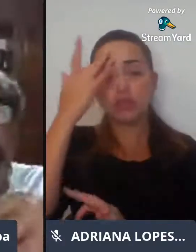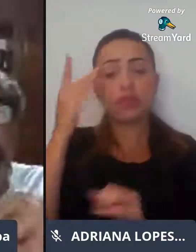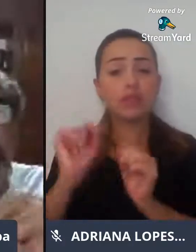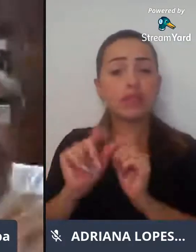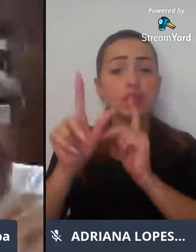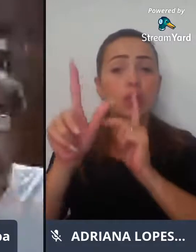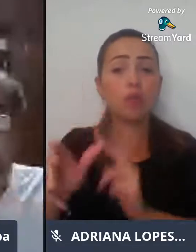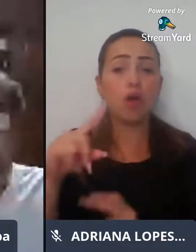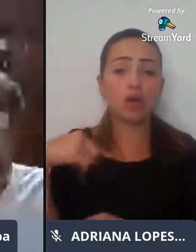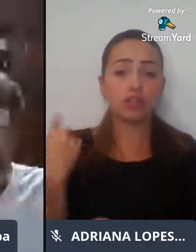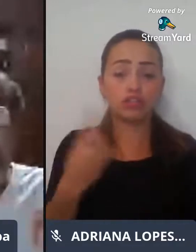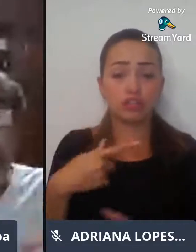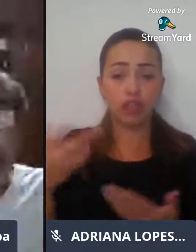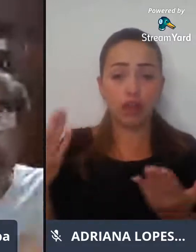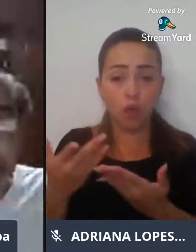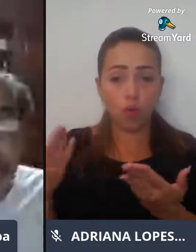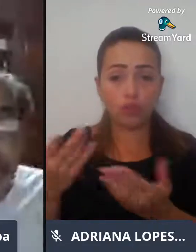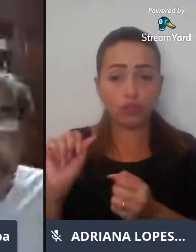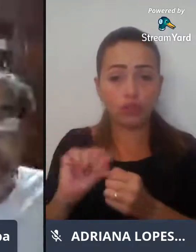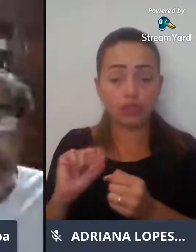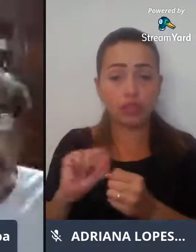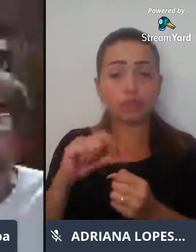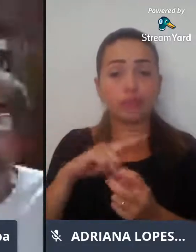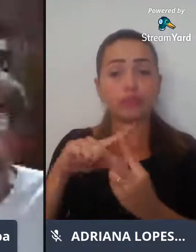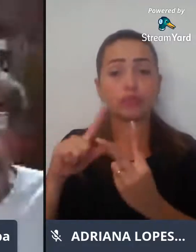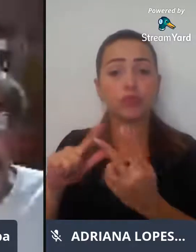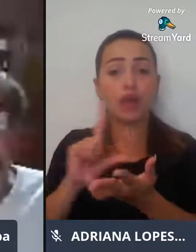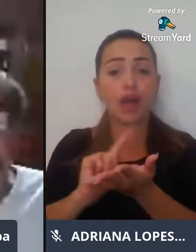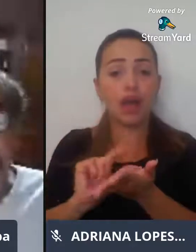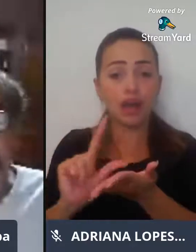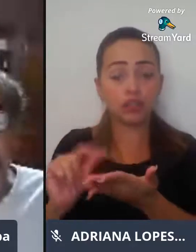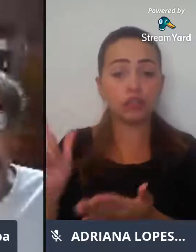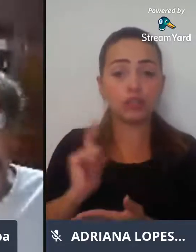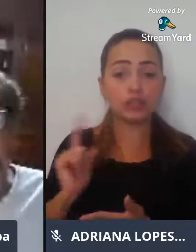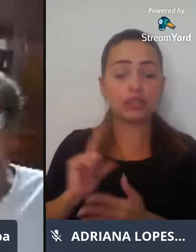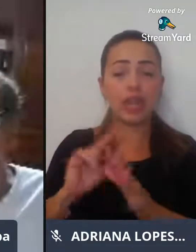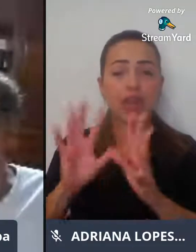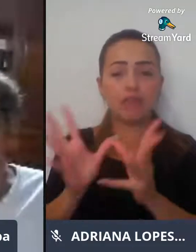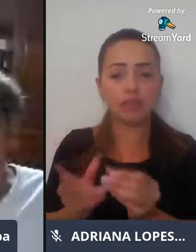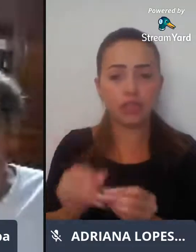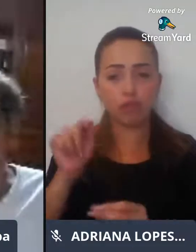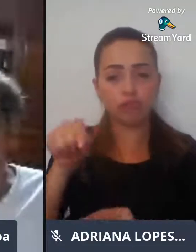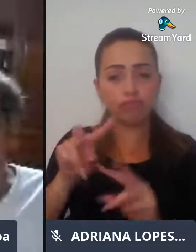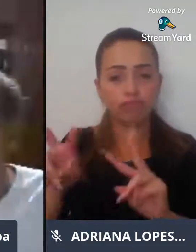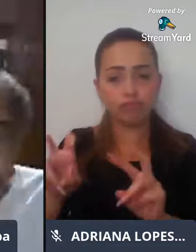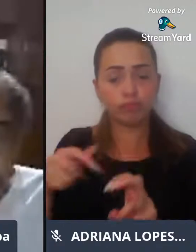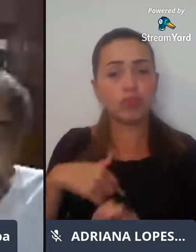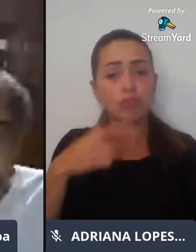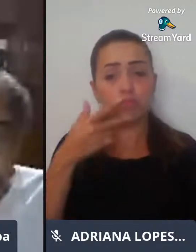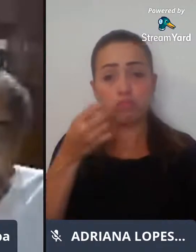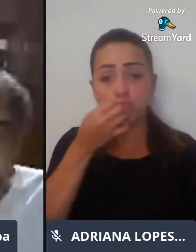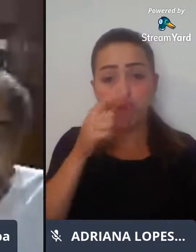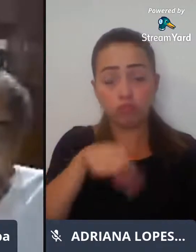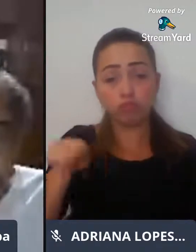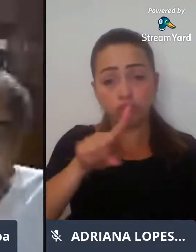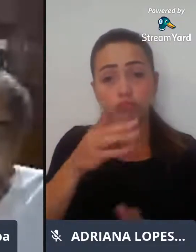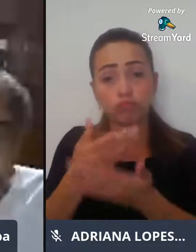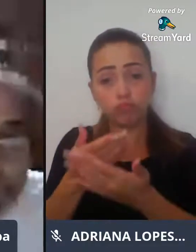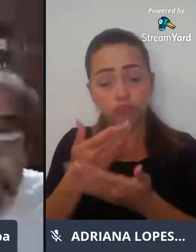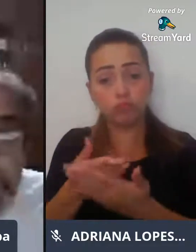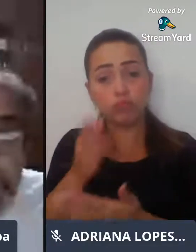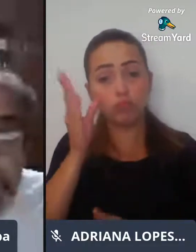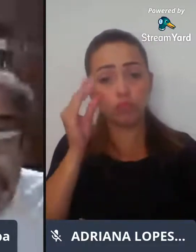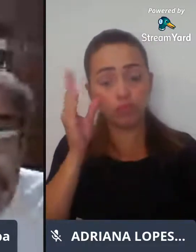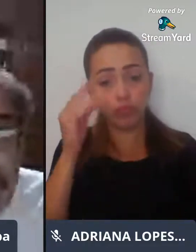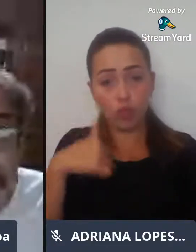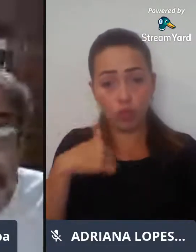como a gente está colocando. E em 2 artigos que a gente faz uma revisão total sobre isso, eu recomendo vocês, com um liderado